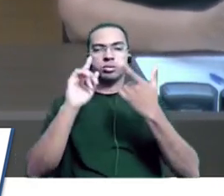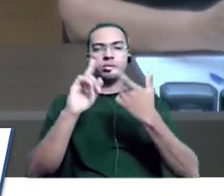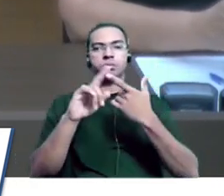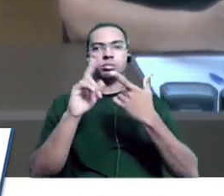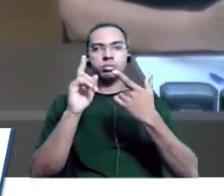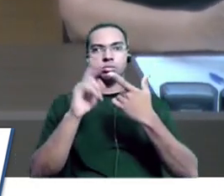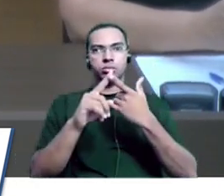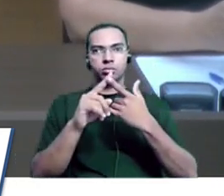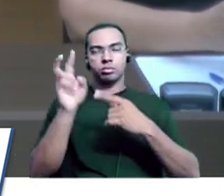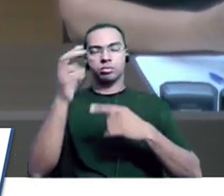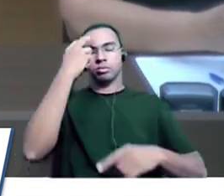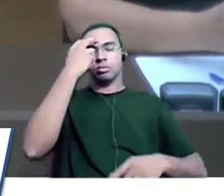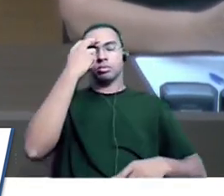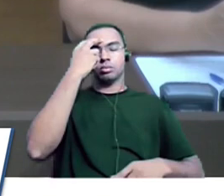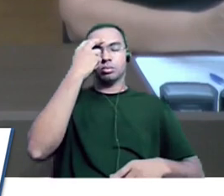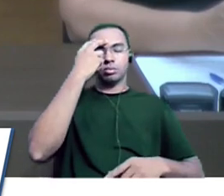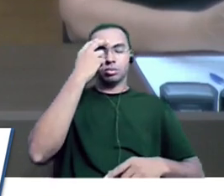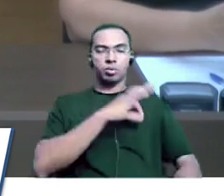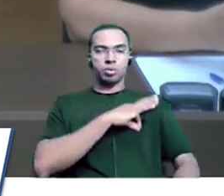inteligência policial,